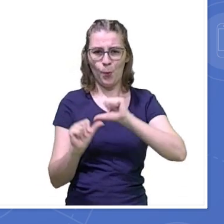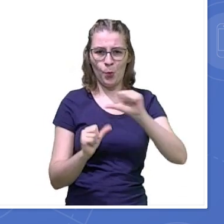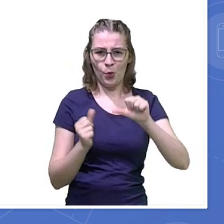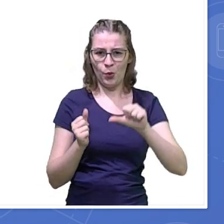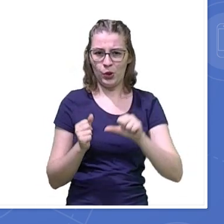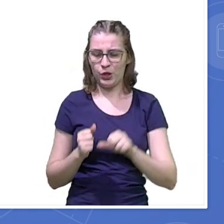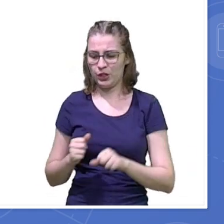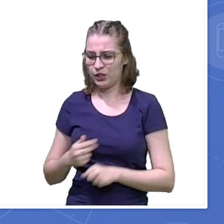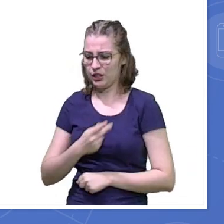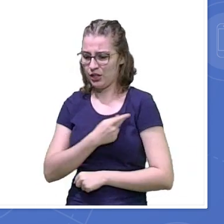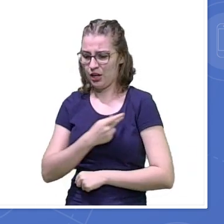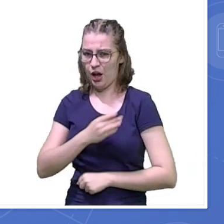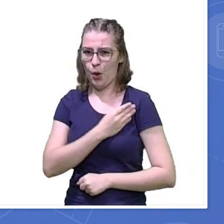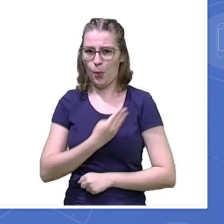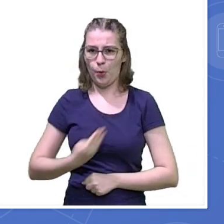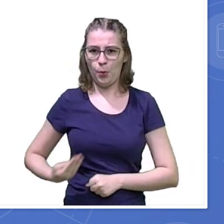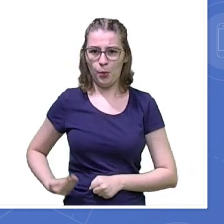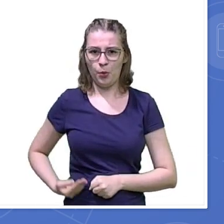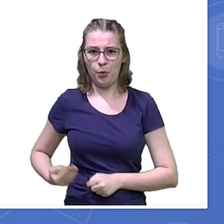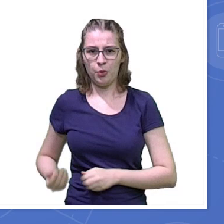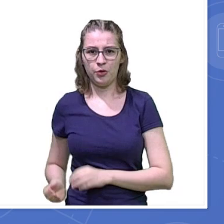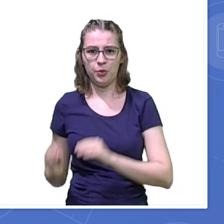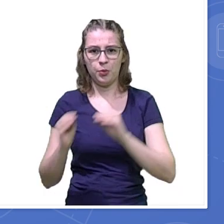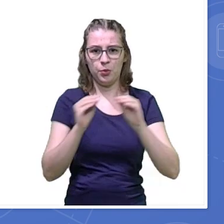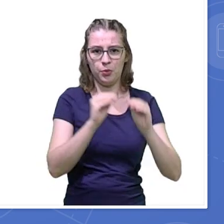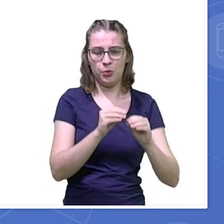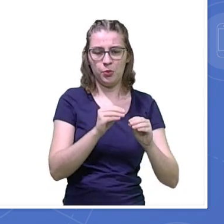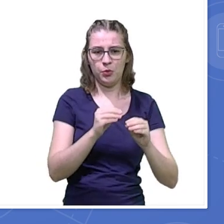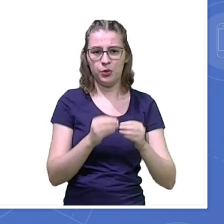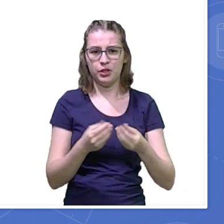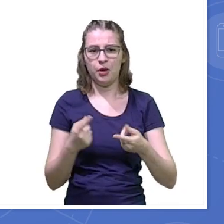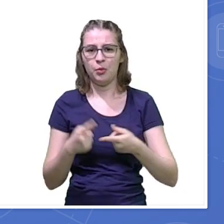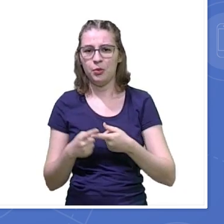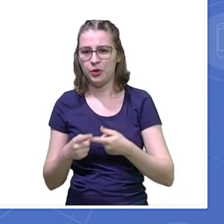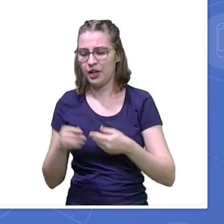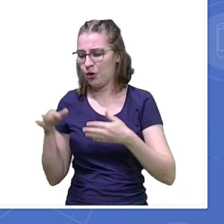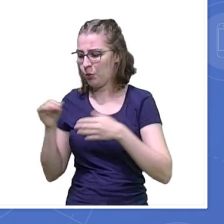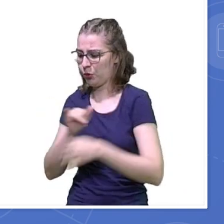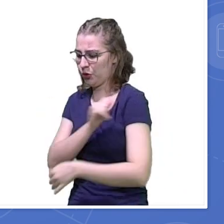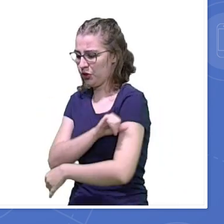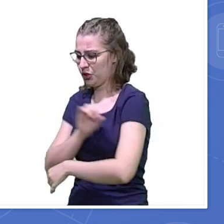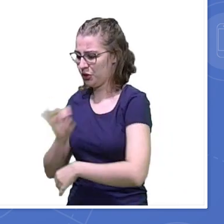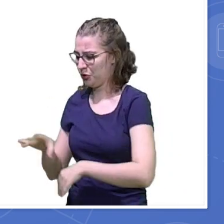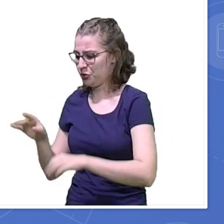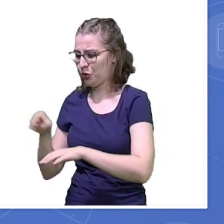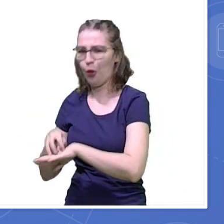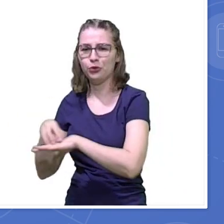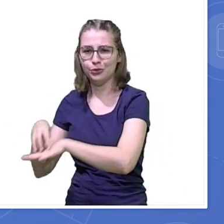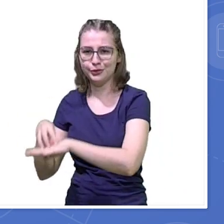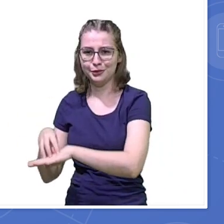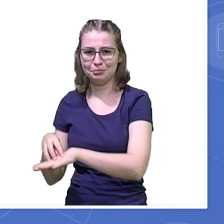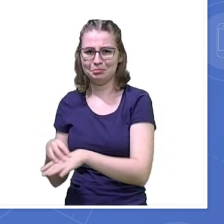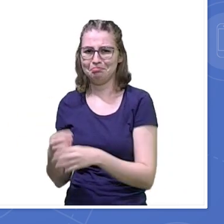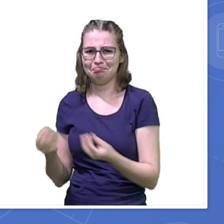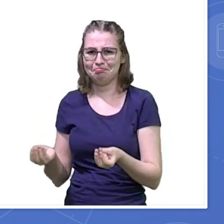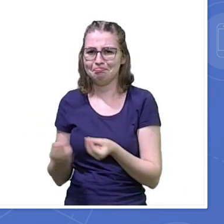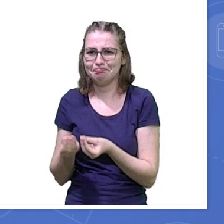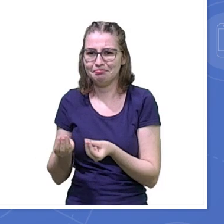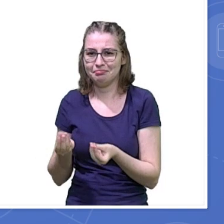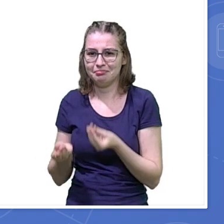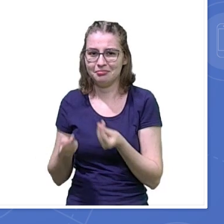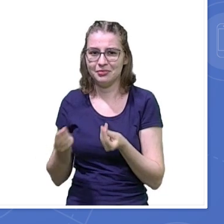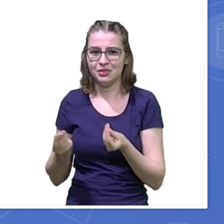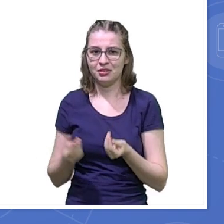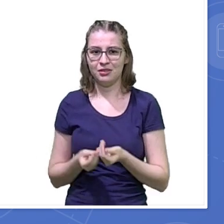Rio de Janeiro, permitindo que a cidade tivesse mais espaço para acolher os turistas. É como se não tem nada a ver, né? Porque também